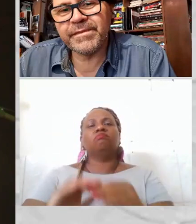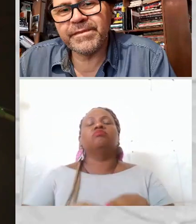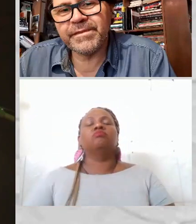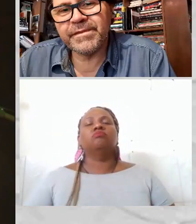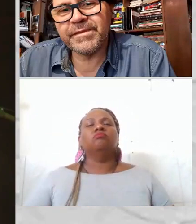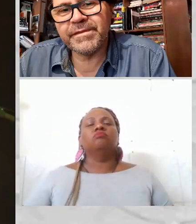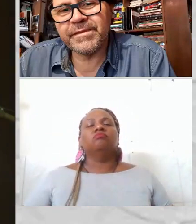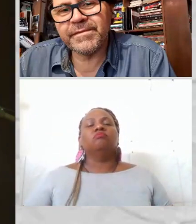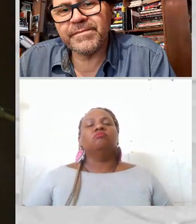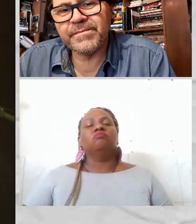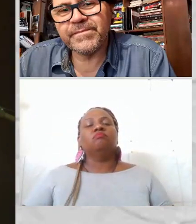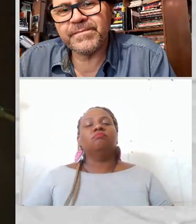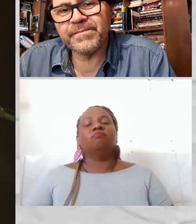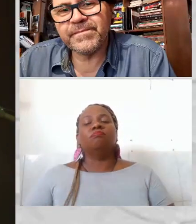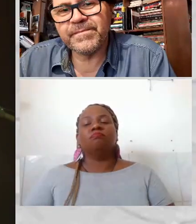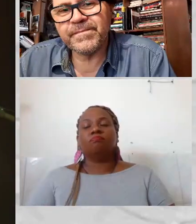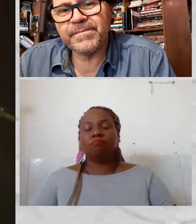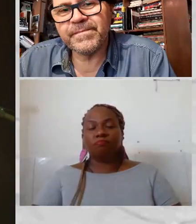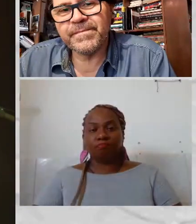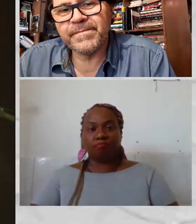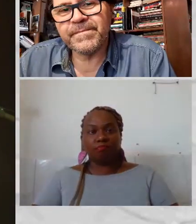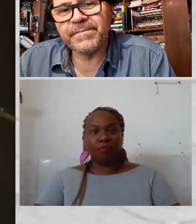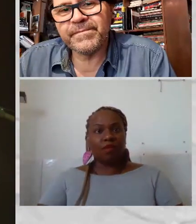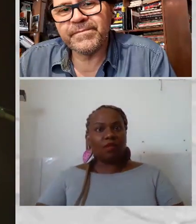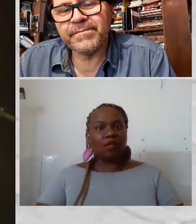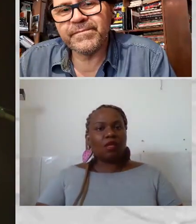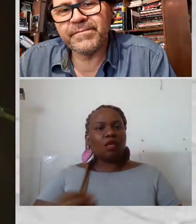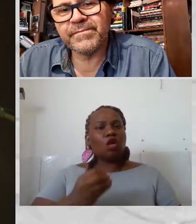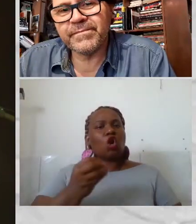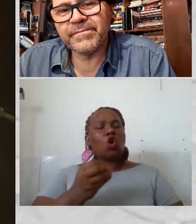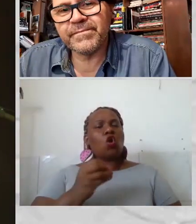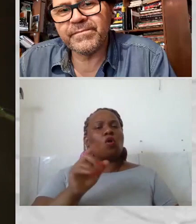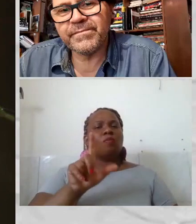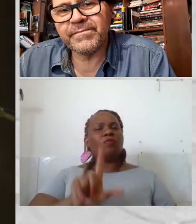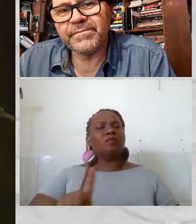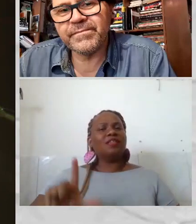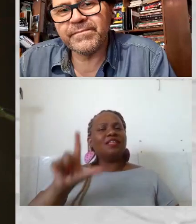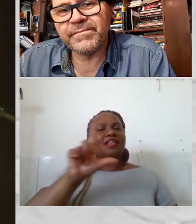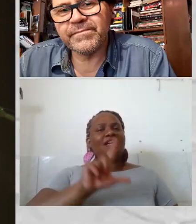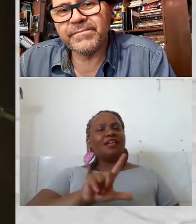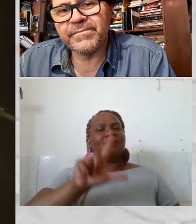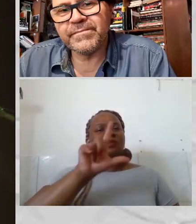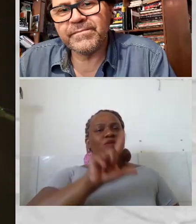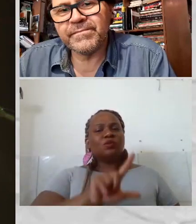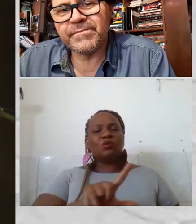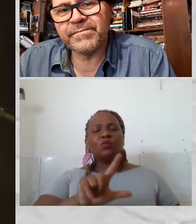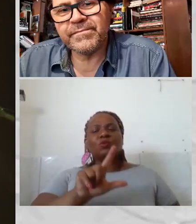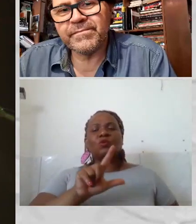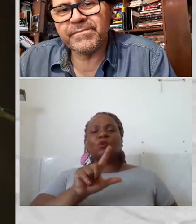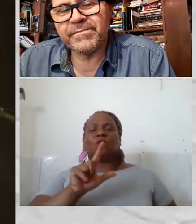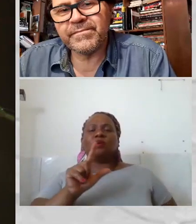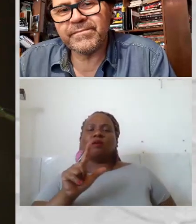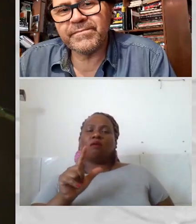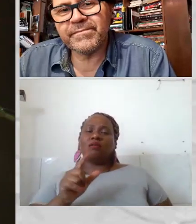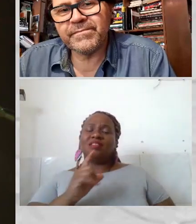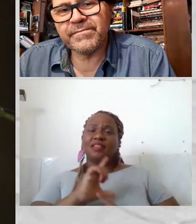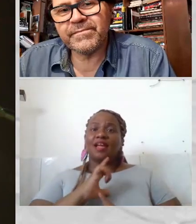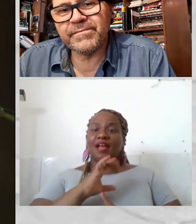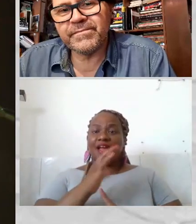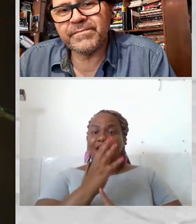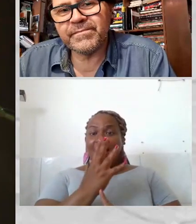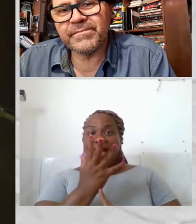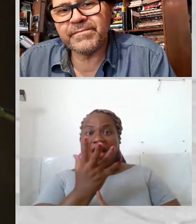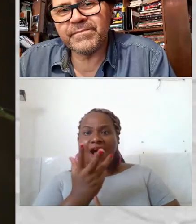Como é que a arte, como é que a literatura, como é que os movimentos literários, você que está mais ativamente no movimento literário